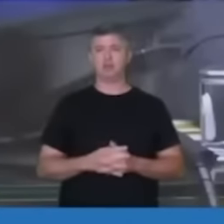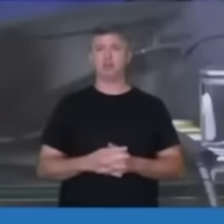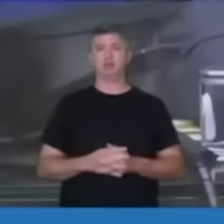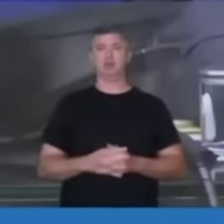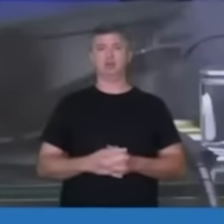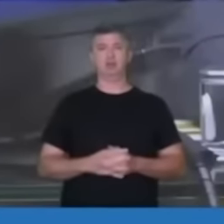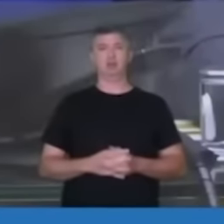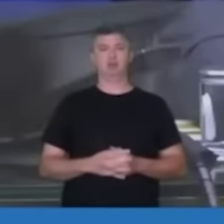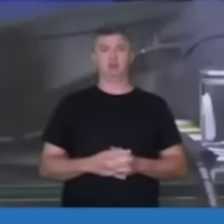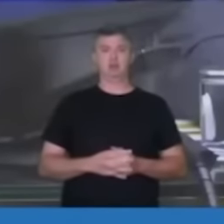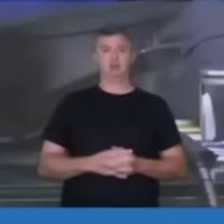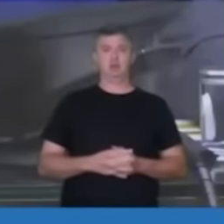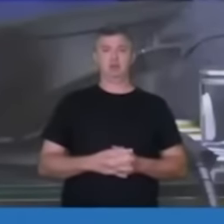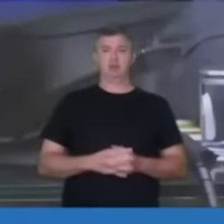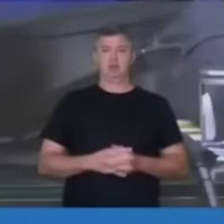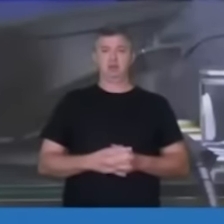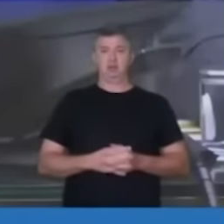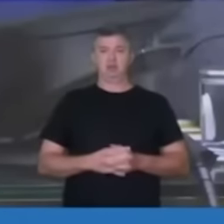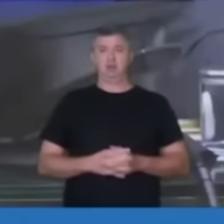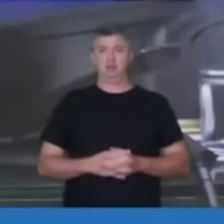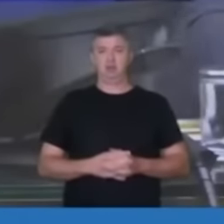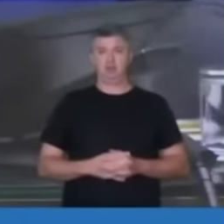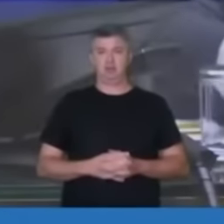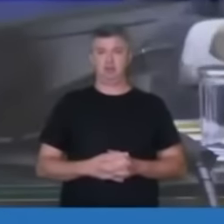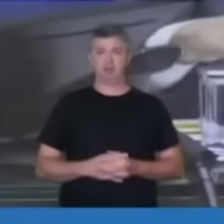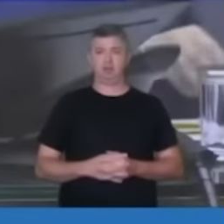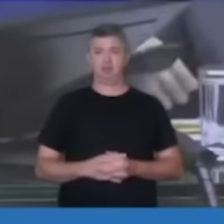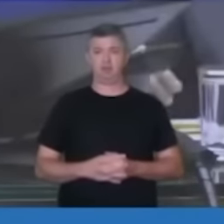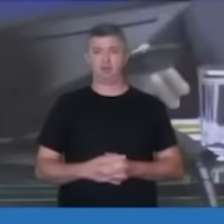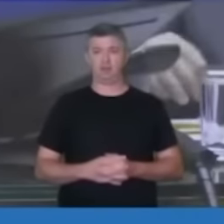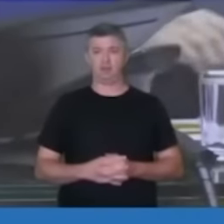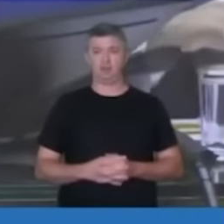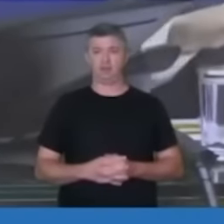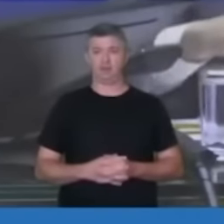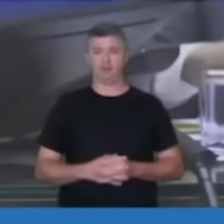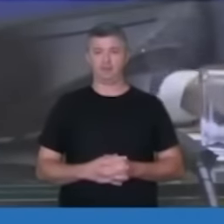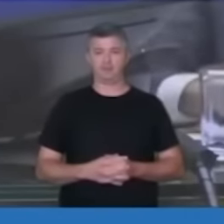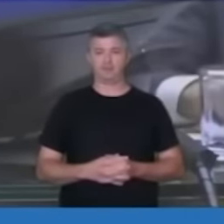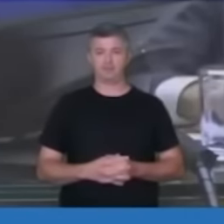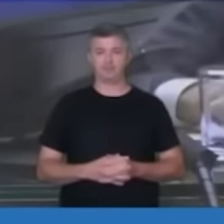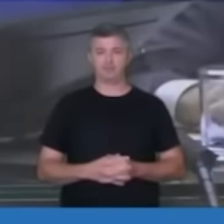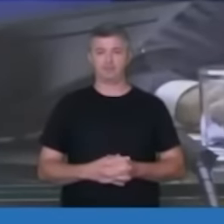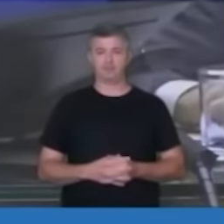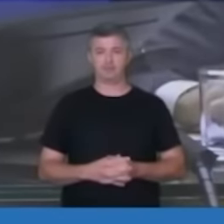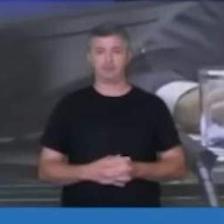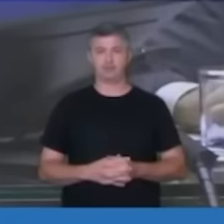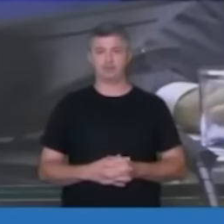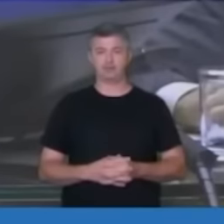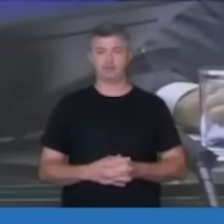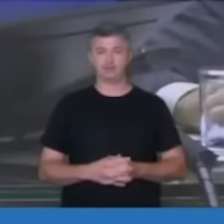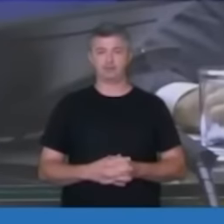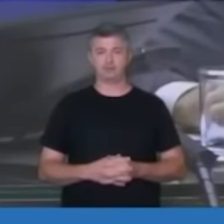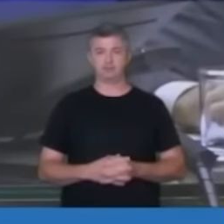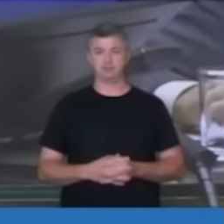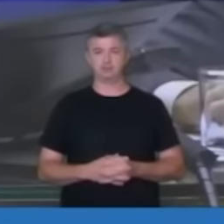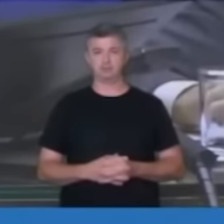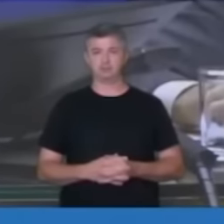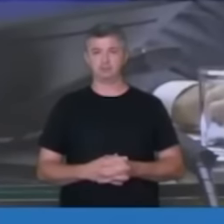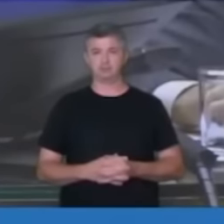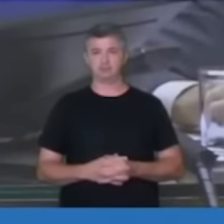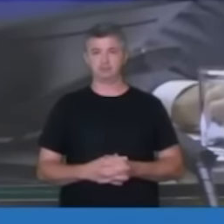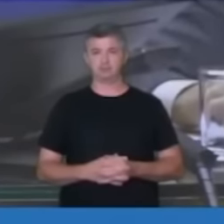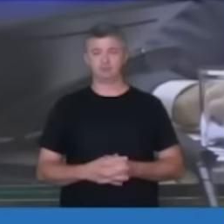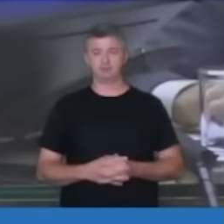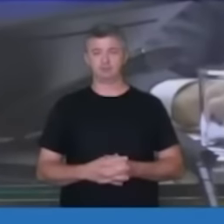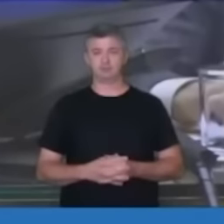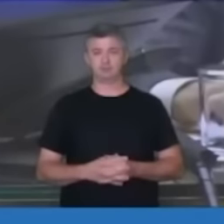respeite respeite a Mari absurdo isso presente menoso brasão